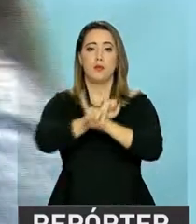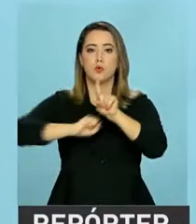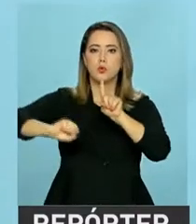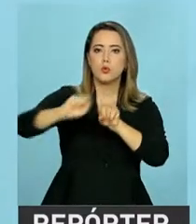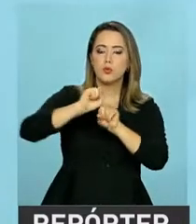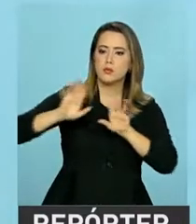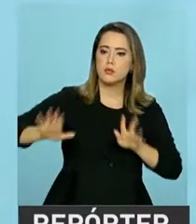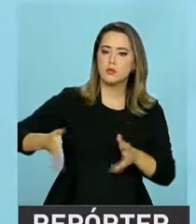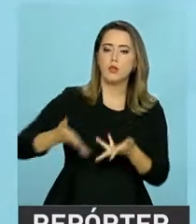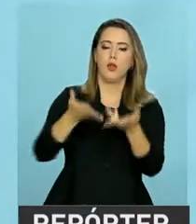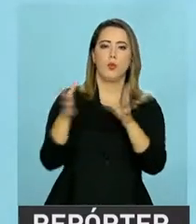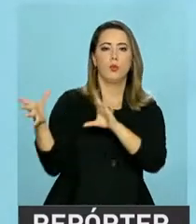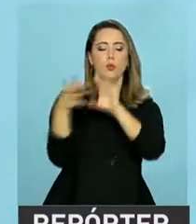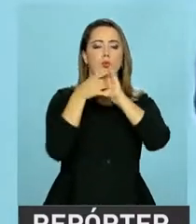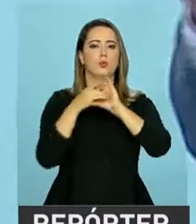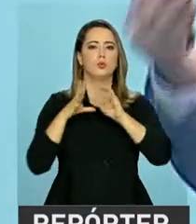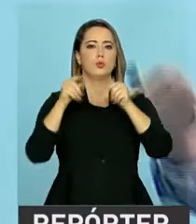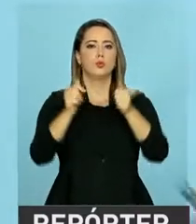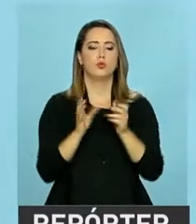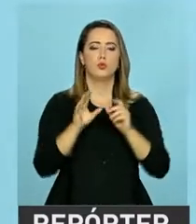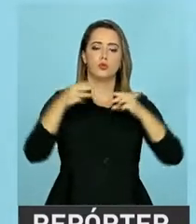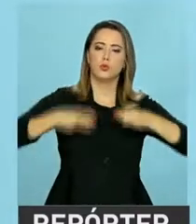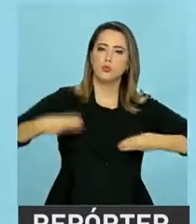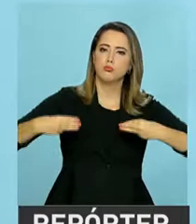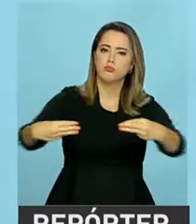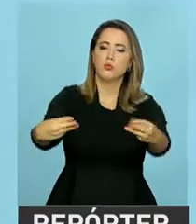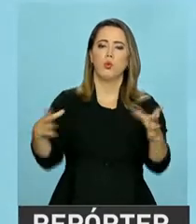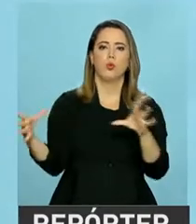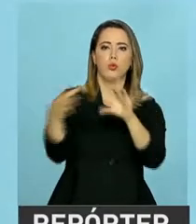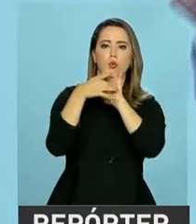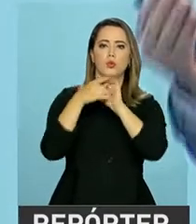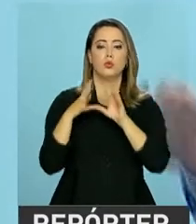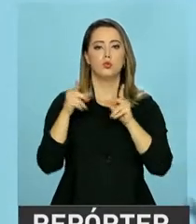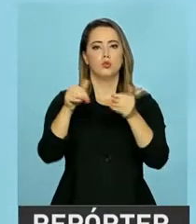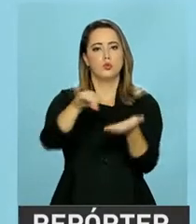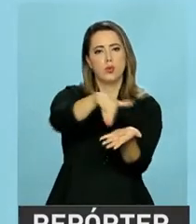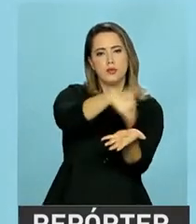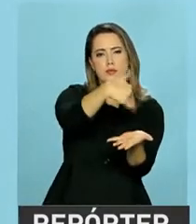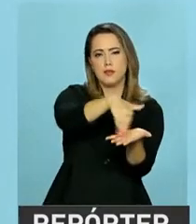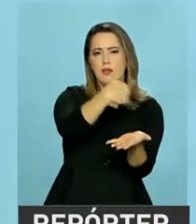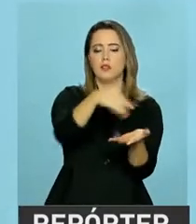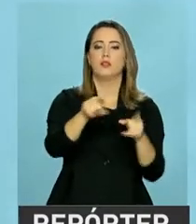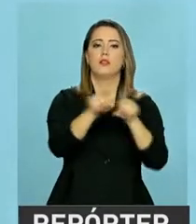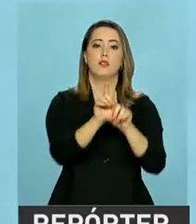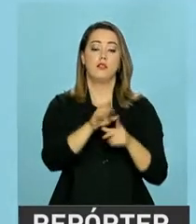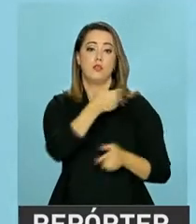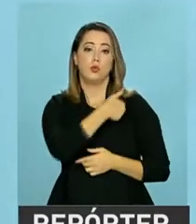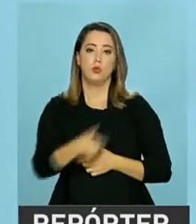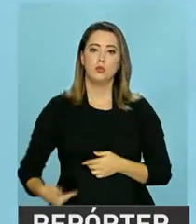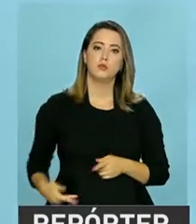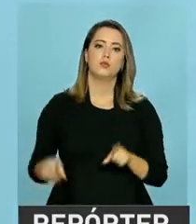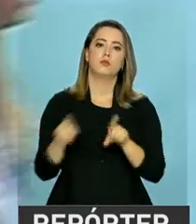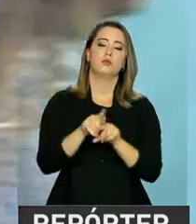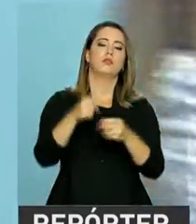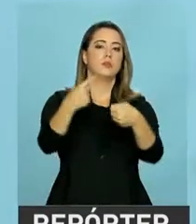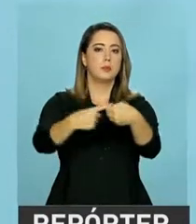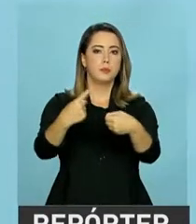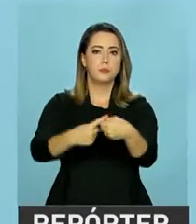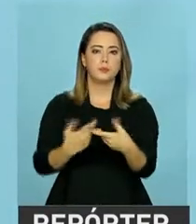a ação articulada de todos os ministérios, de todas as secretarias, tanto do Estado quanto do